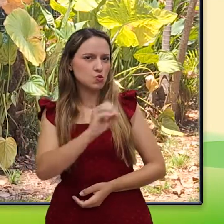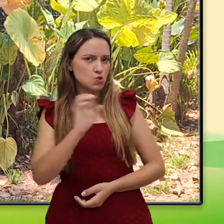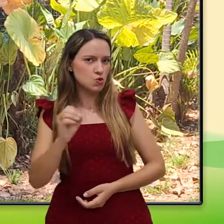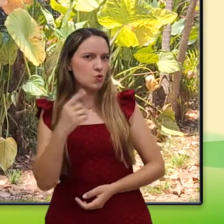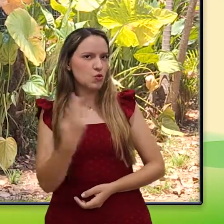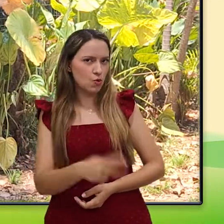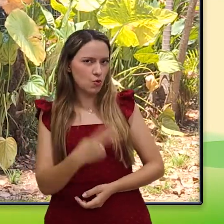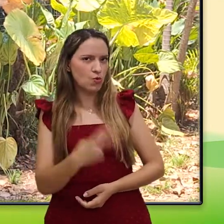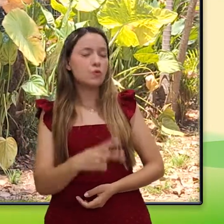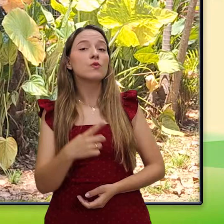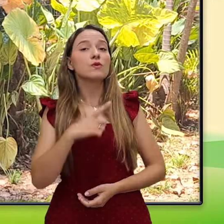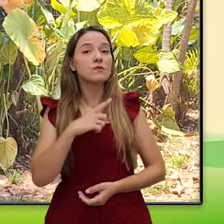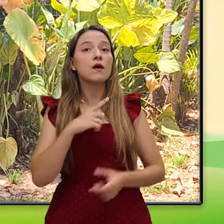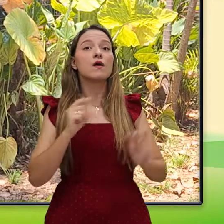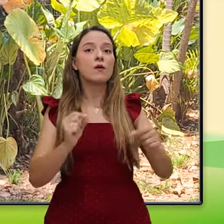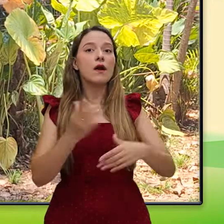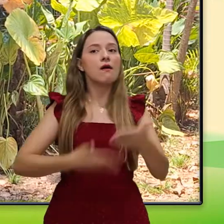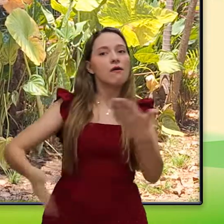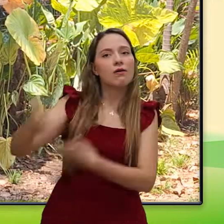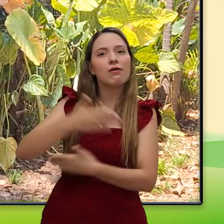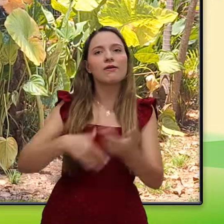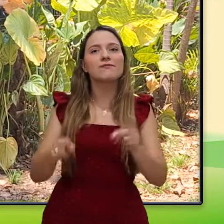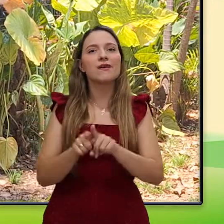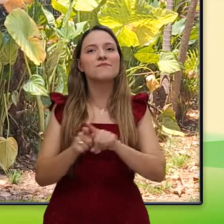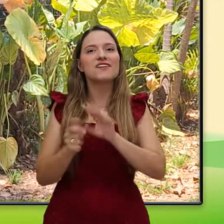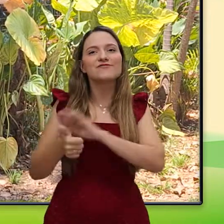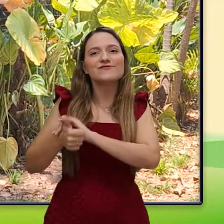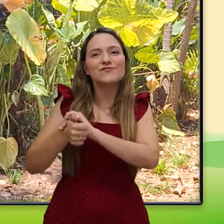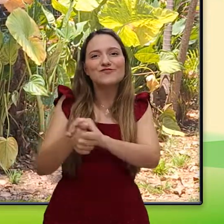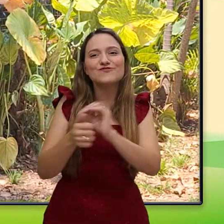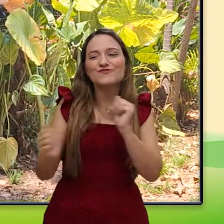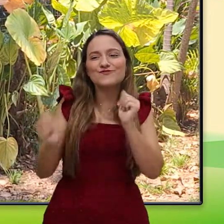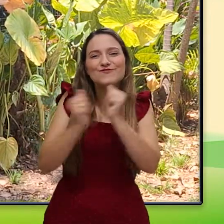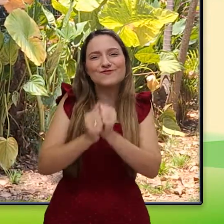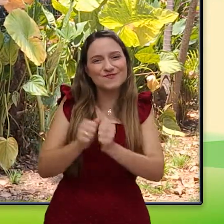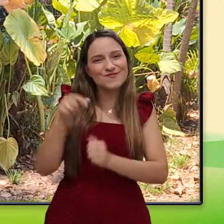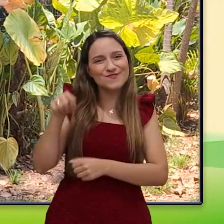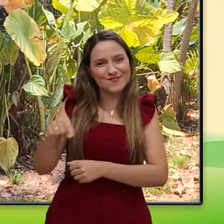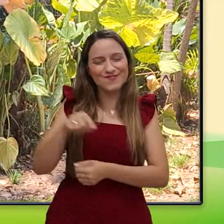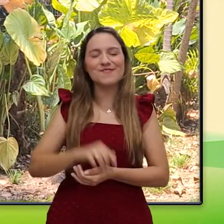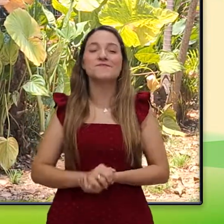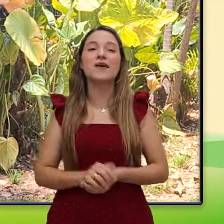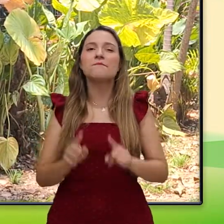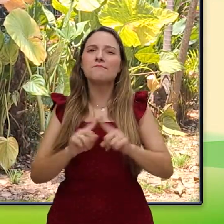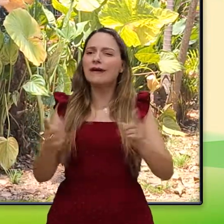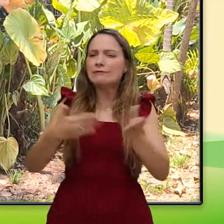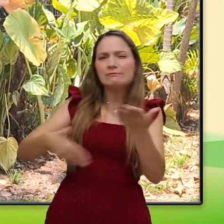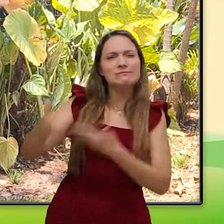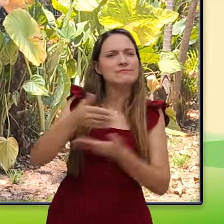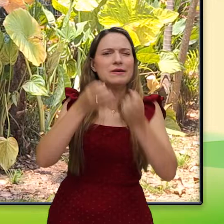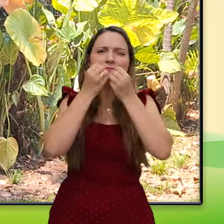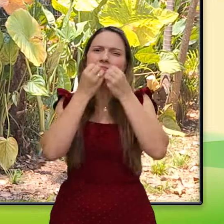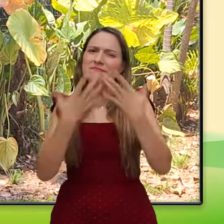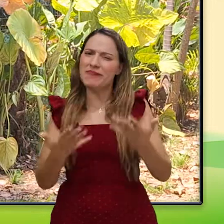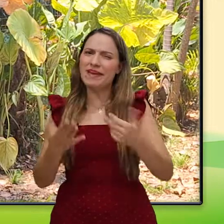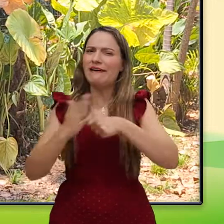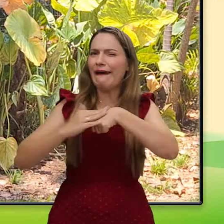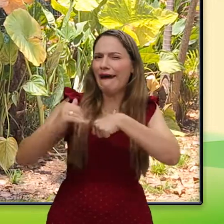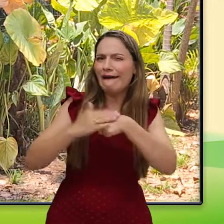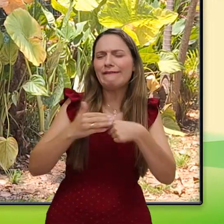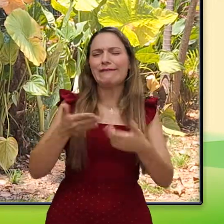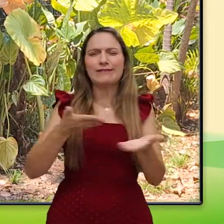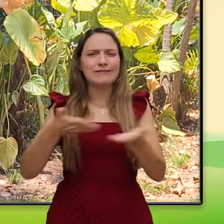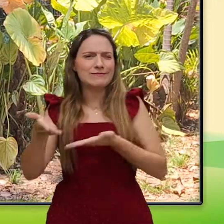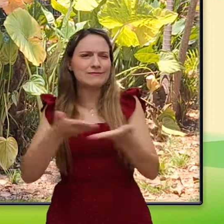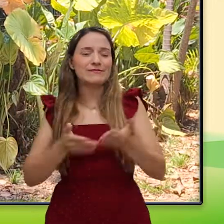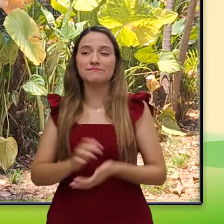inclusive, que é um recinto consorciado com tigre d'água, que já é um animalzinho exótico. Mas, no entanto, eles têm um convívio super bem, super